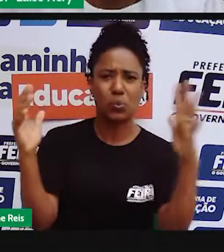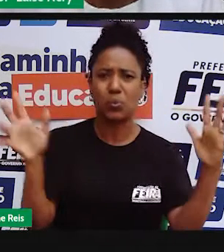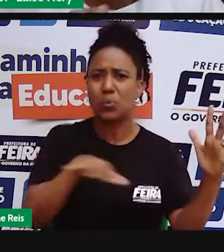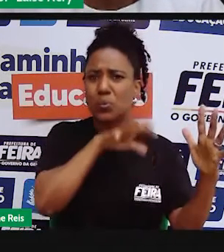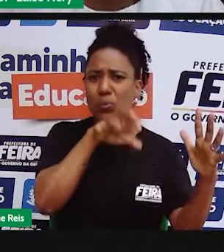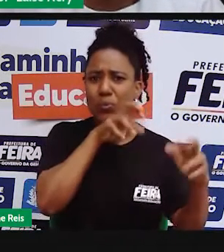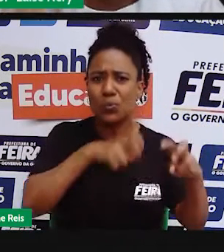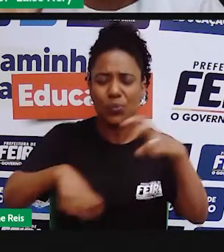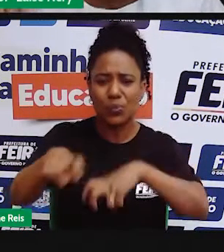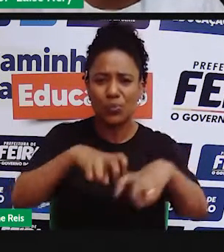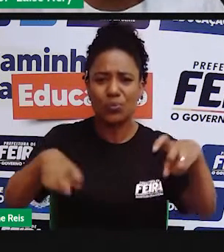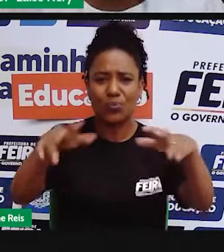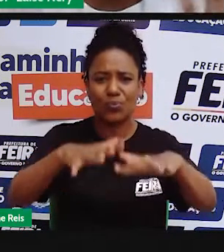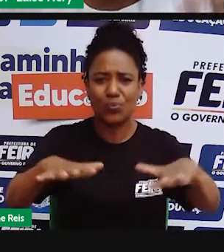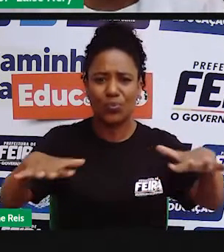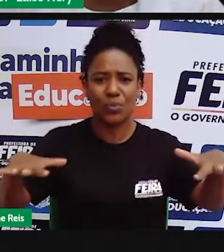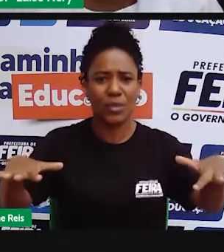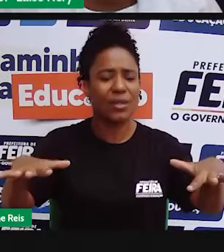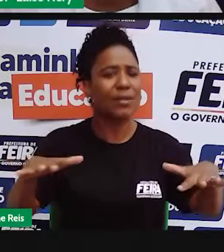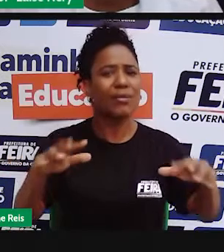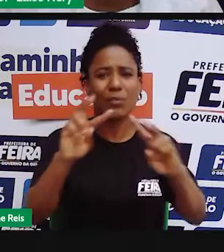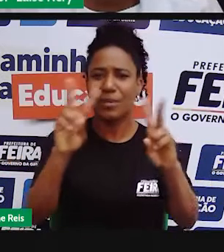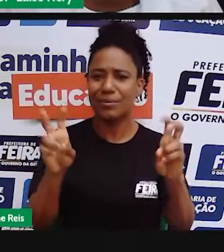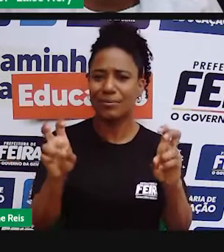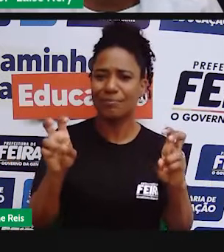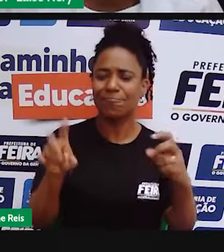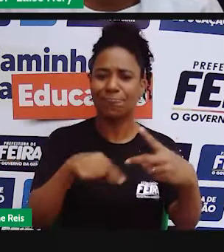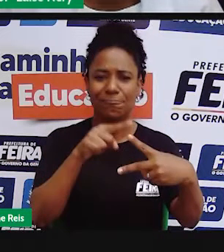ambiente, se fala também sobre fauna e flora.